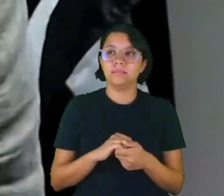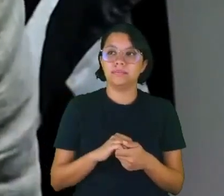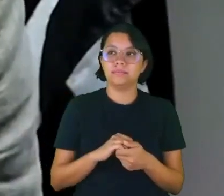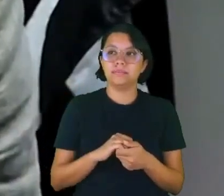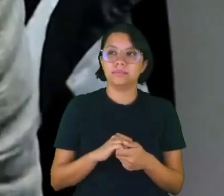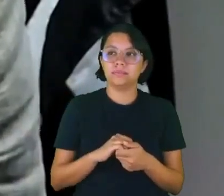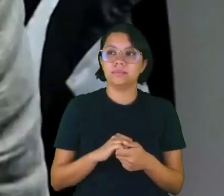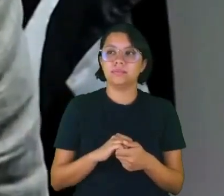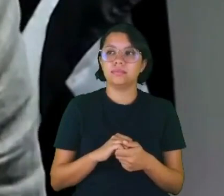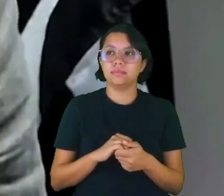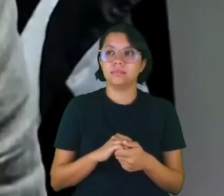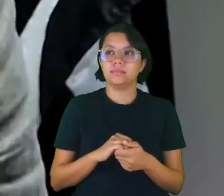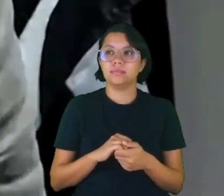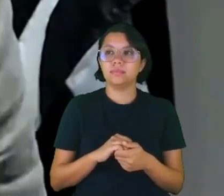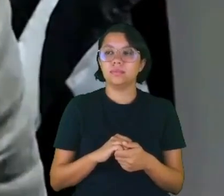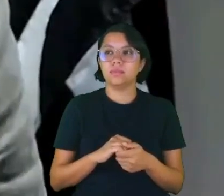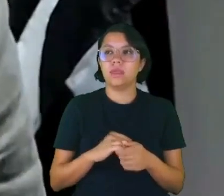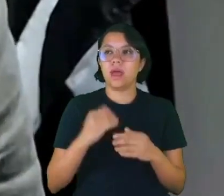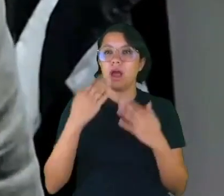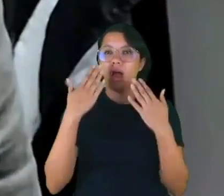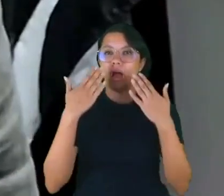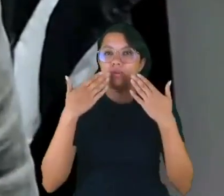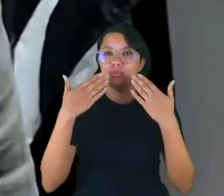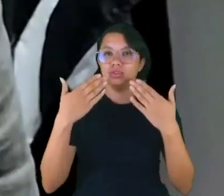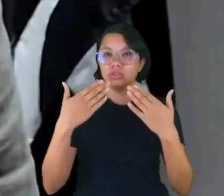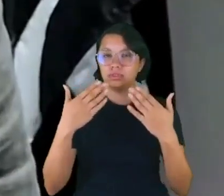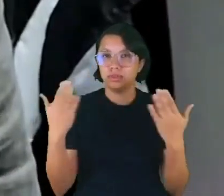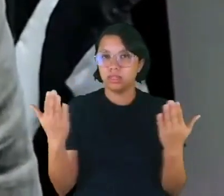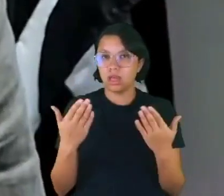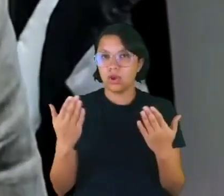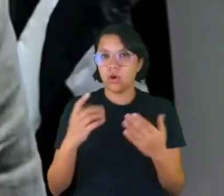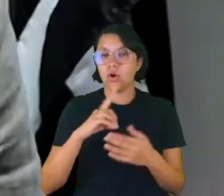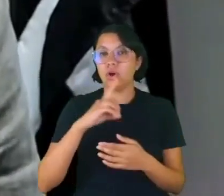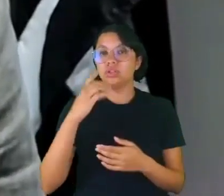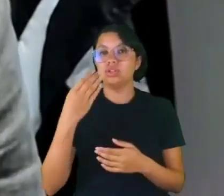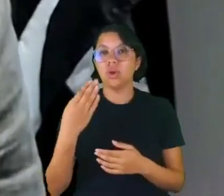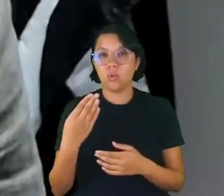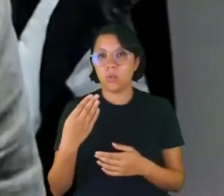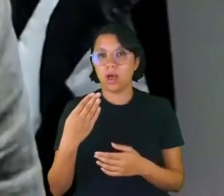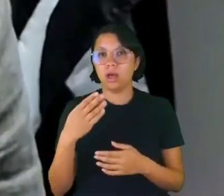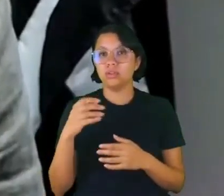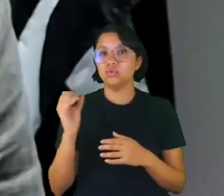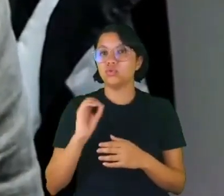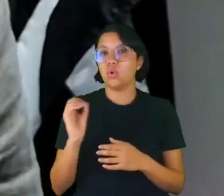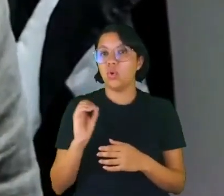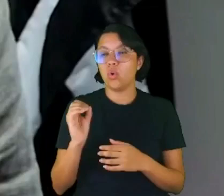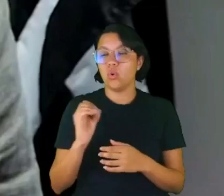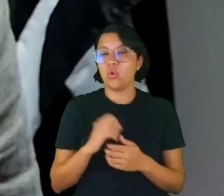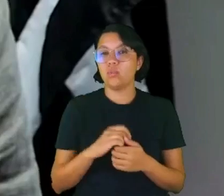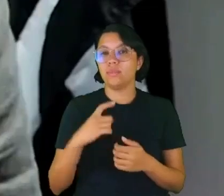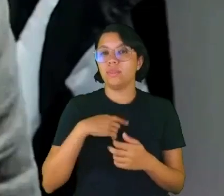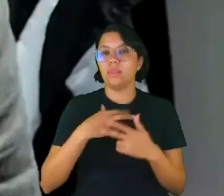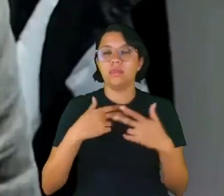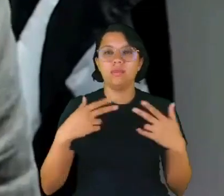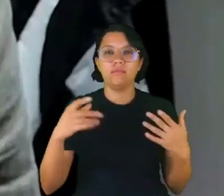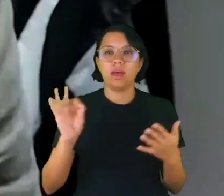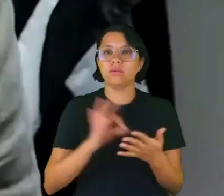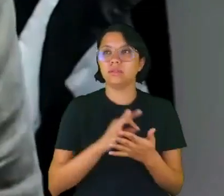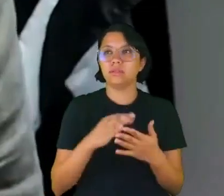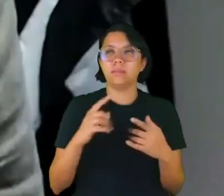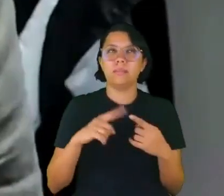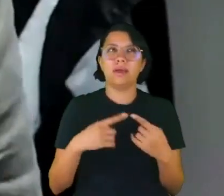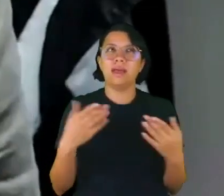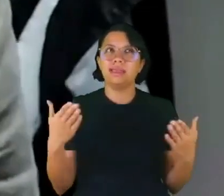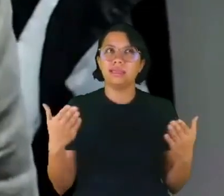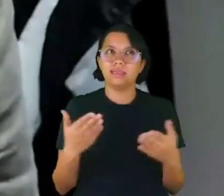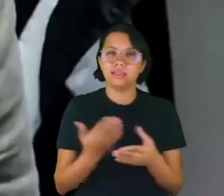litigância predatória. A audiência vai ser agora no dia 4 de outubro, e inúmeros inscritos. Mas nesse